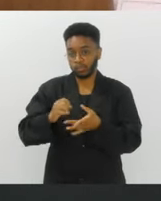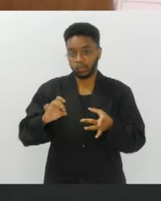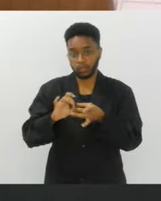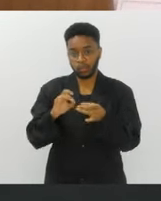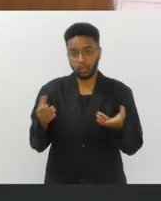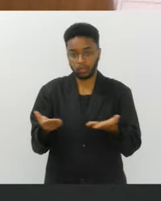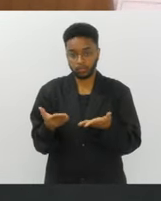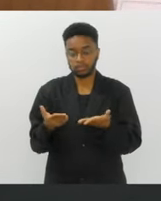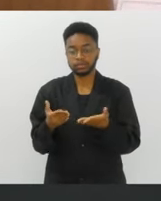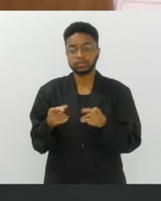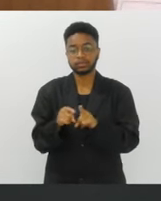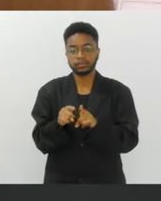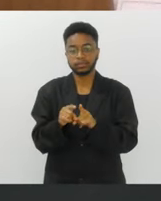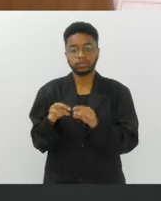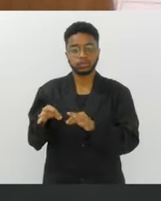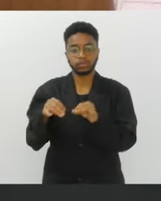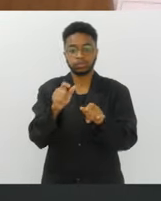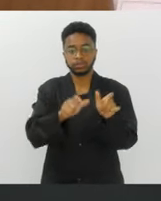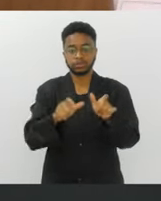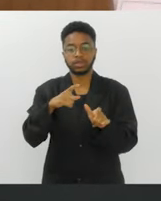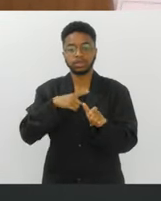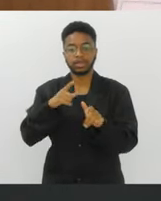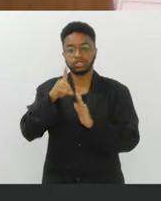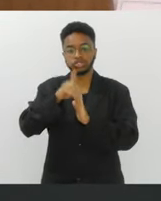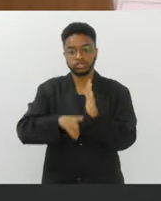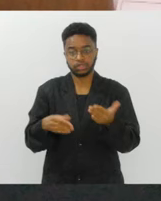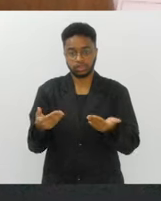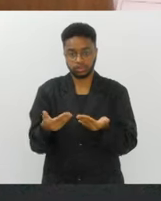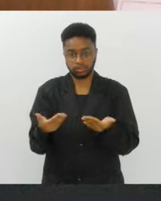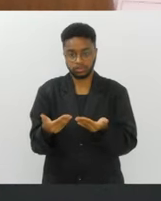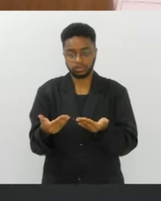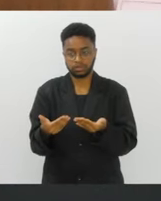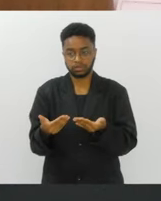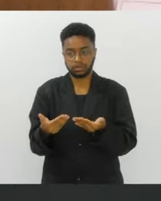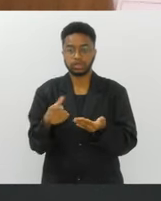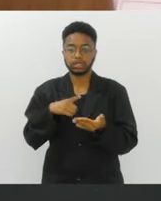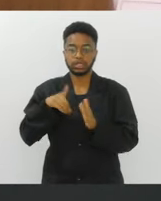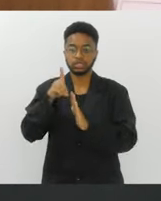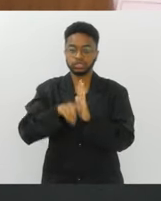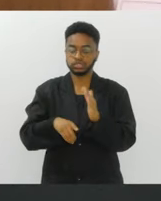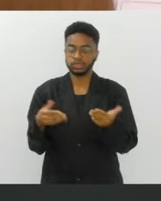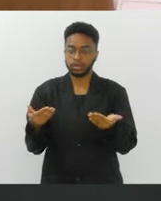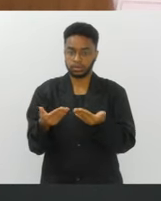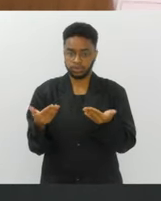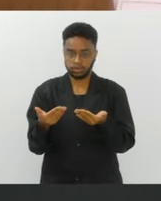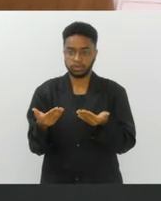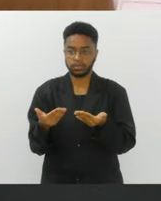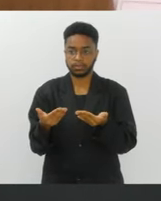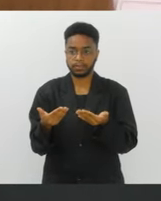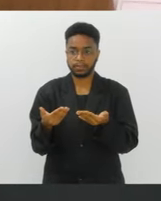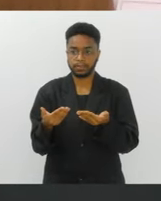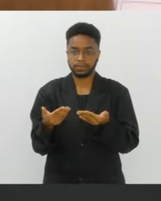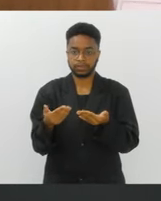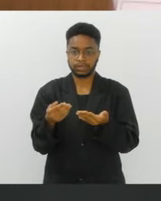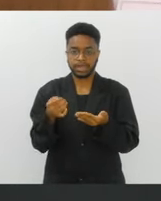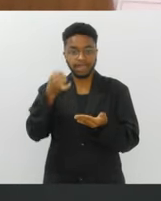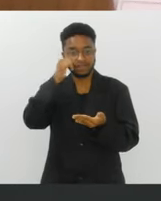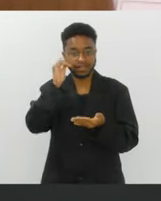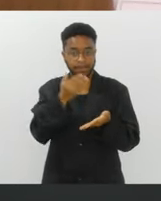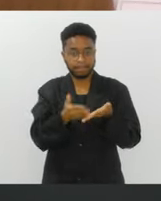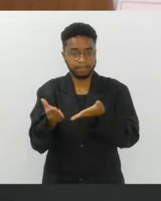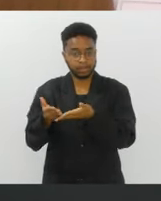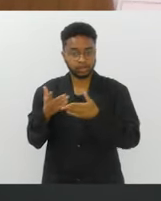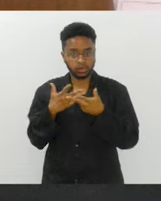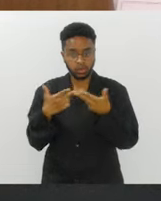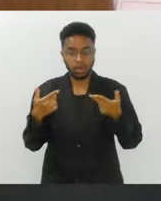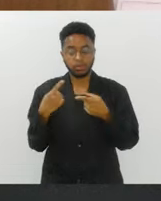eles com todo o direito que tem hoje. Todo o direito que tem hoje, para não perder nada. Porque